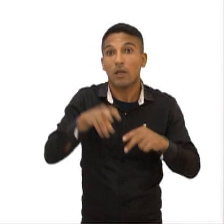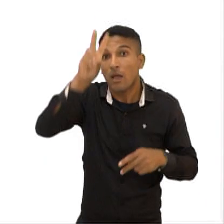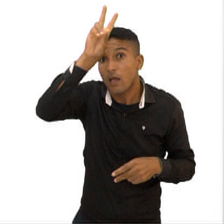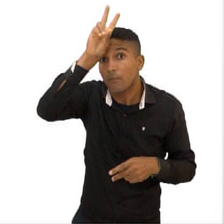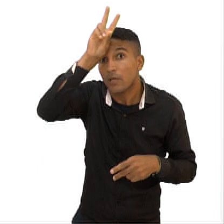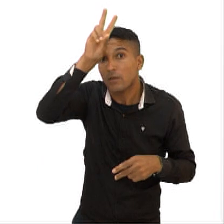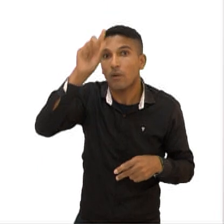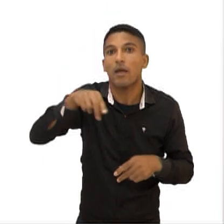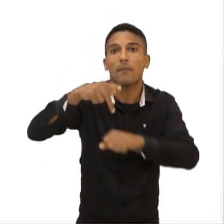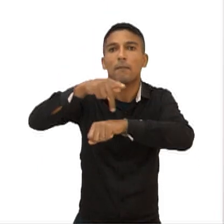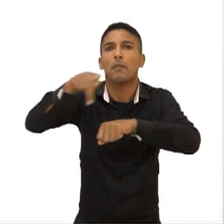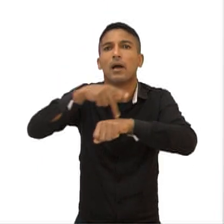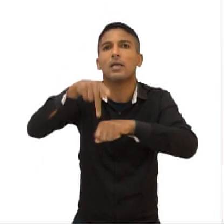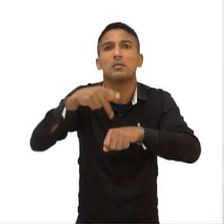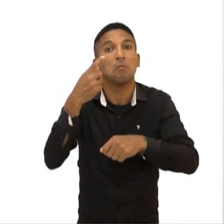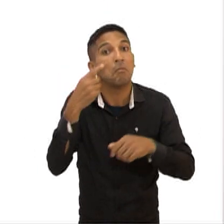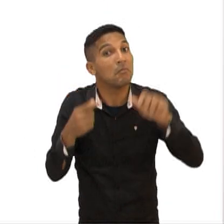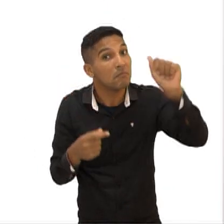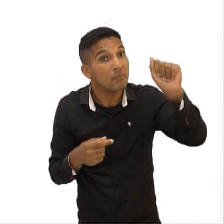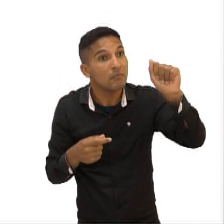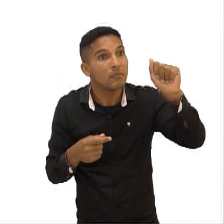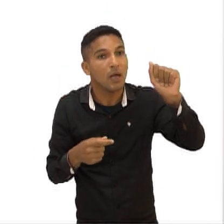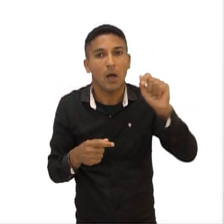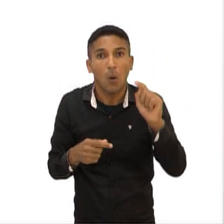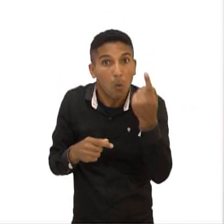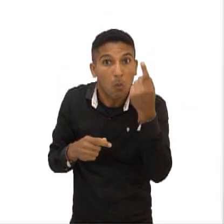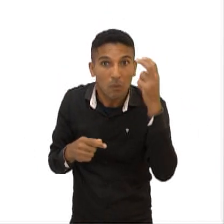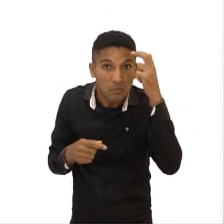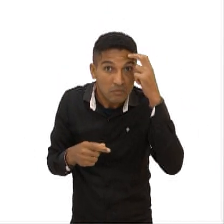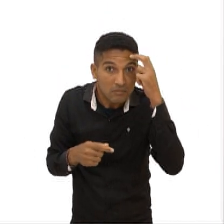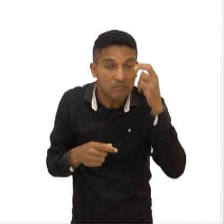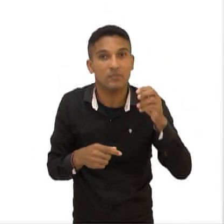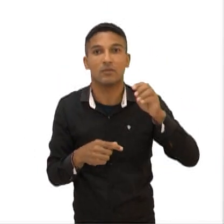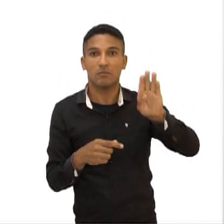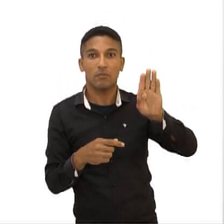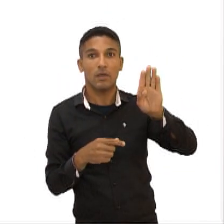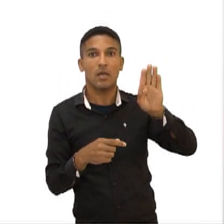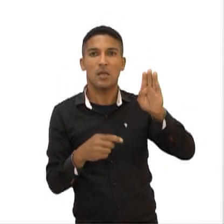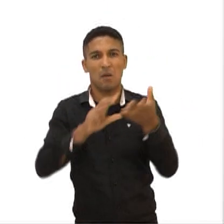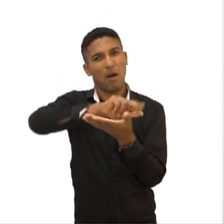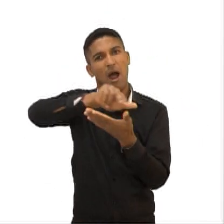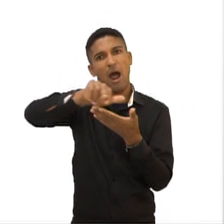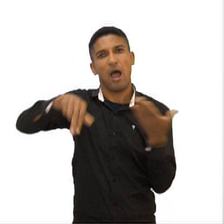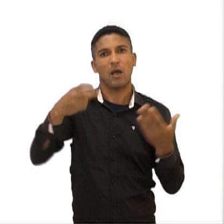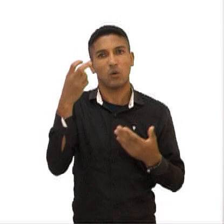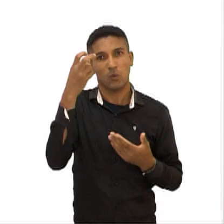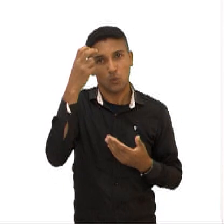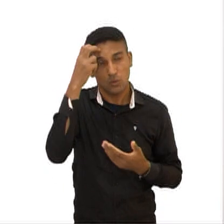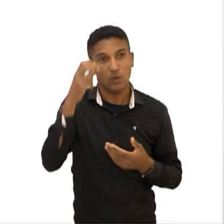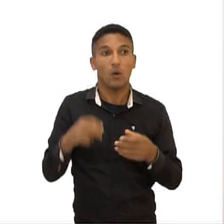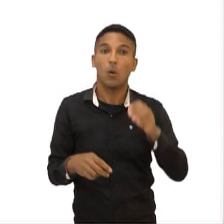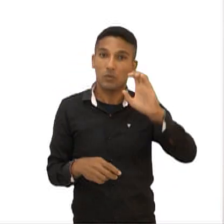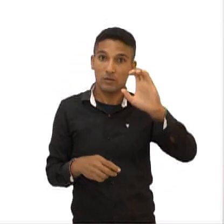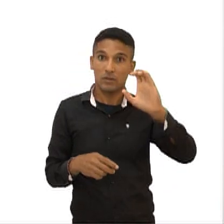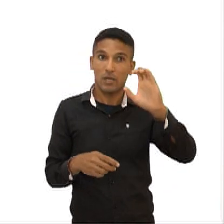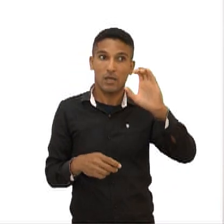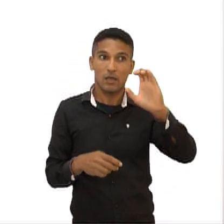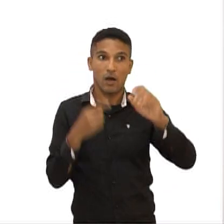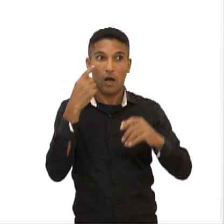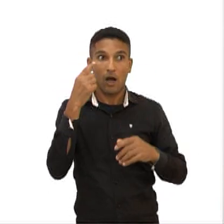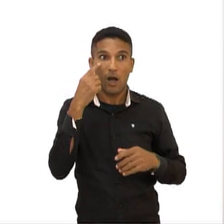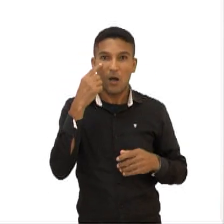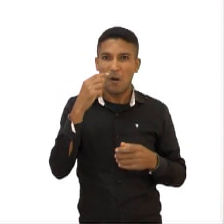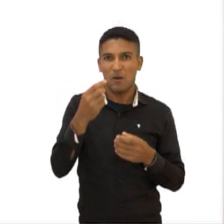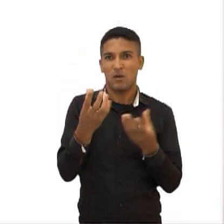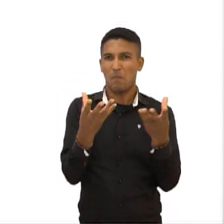A, unicultural, letra B, multicultural ou letra C, multicelular? Lembrem um pouquinho do título